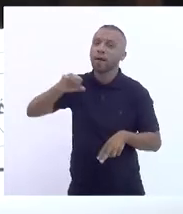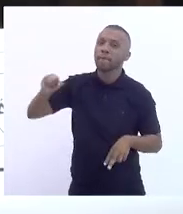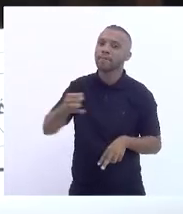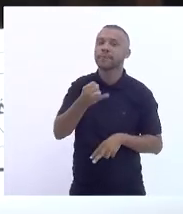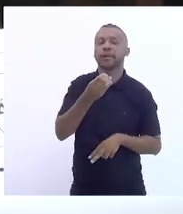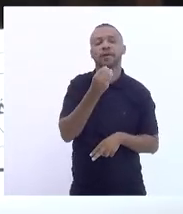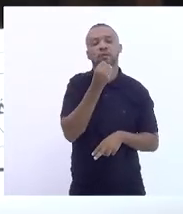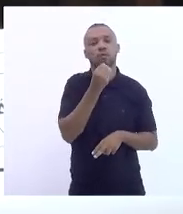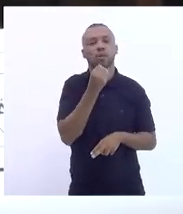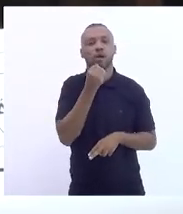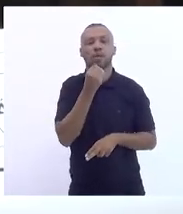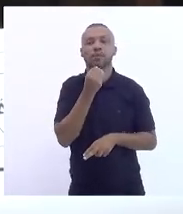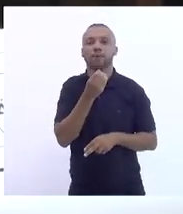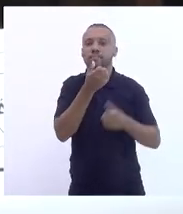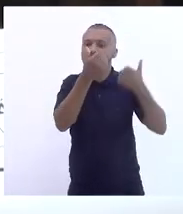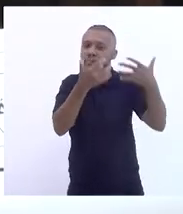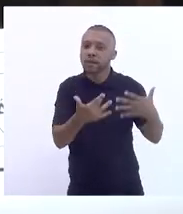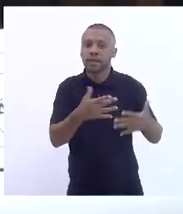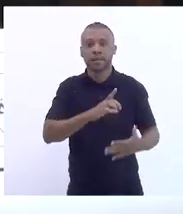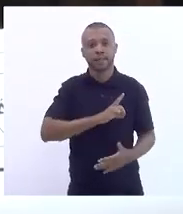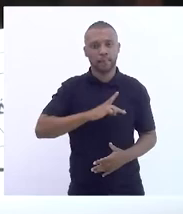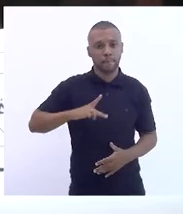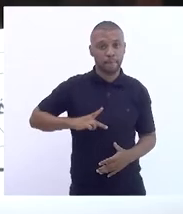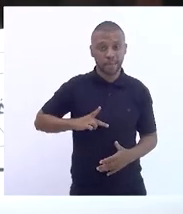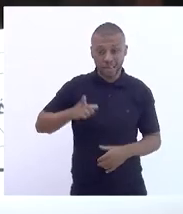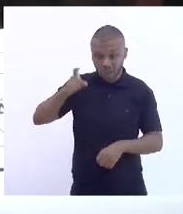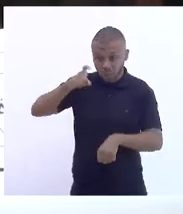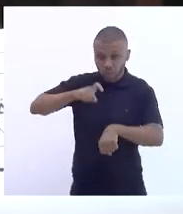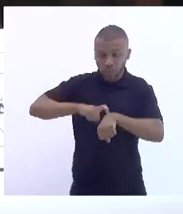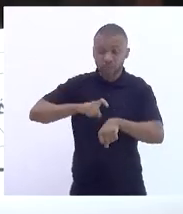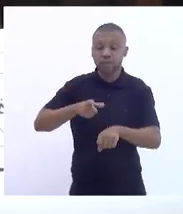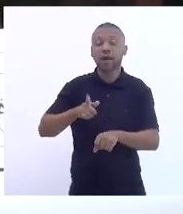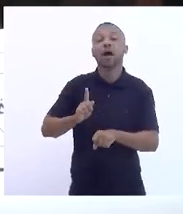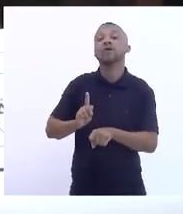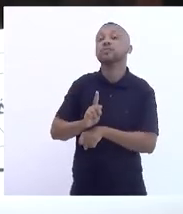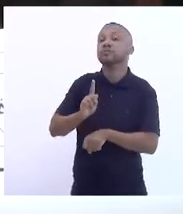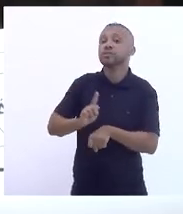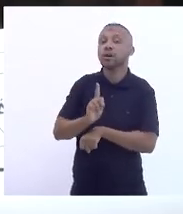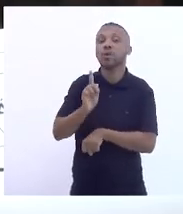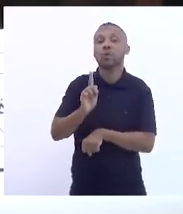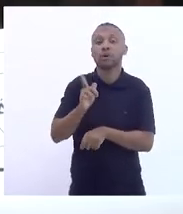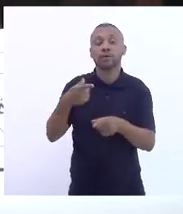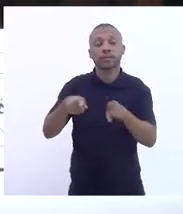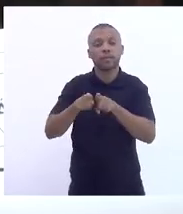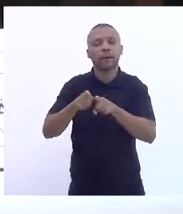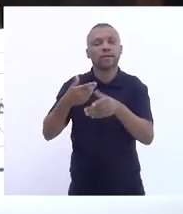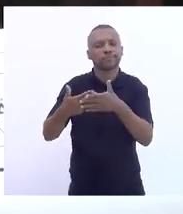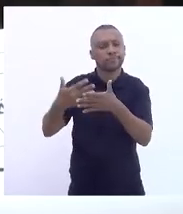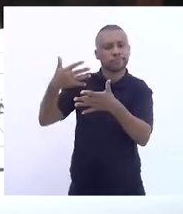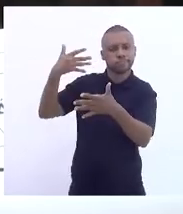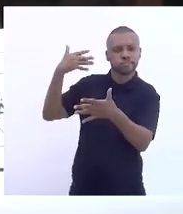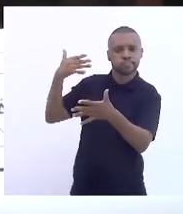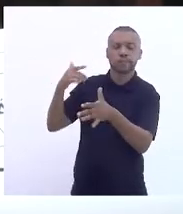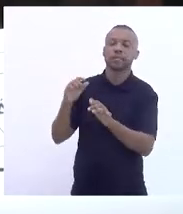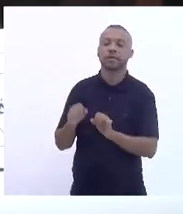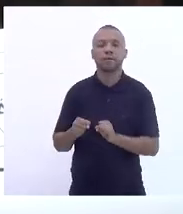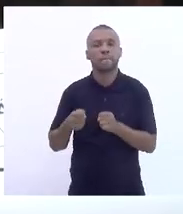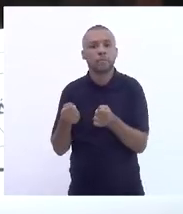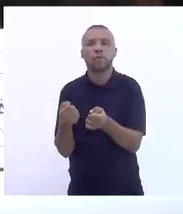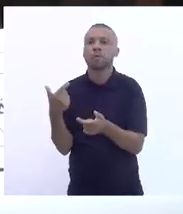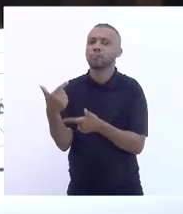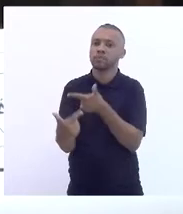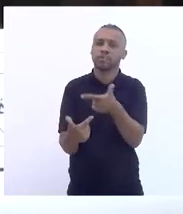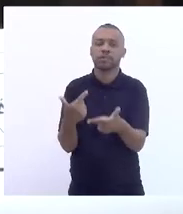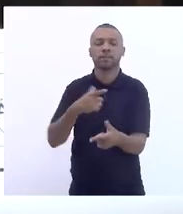para dizer e a Defensoria Pública nesta gestão e na gestão anterior e daqueles que têm se empenhado em trazer